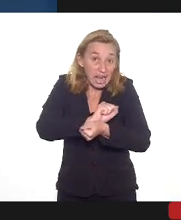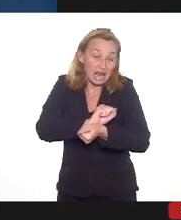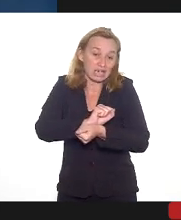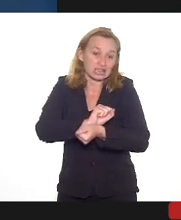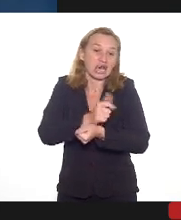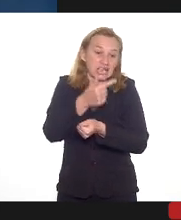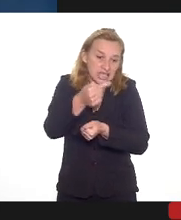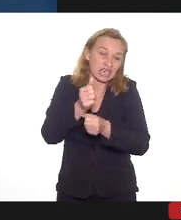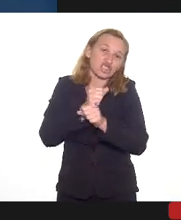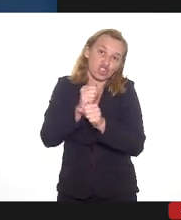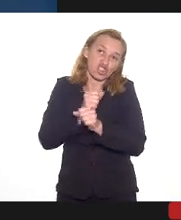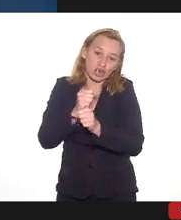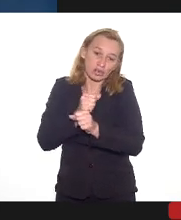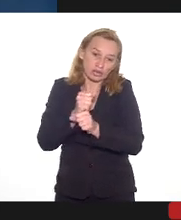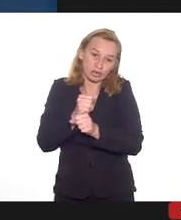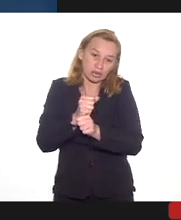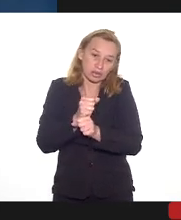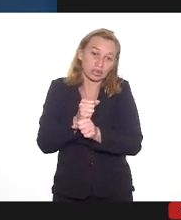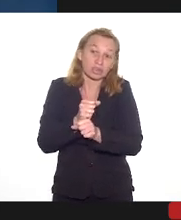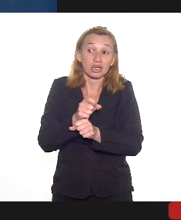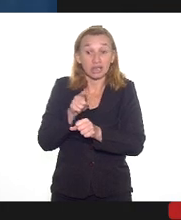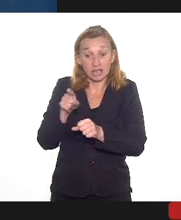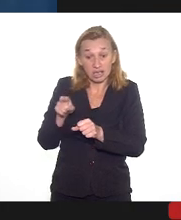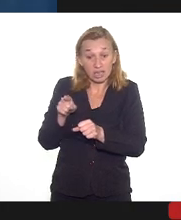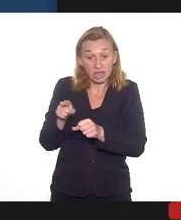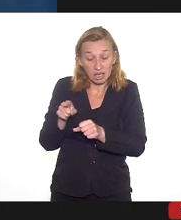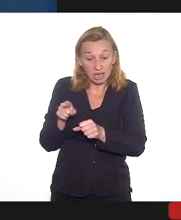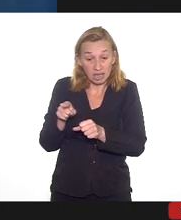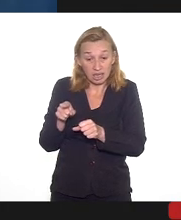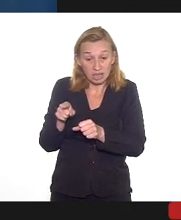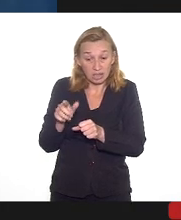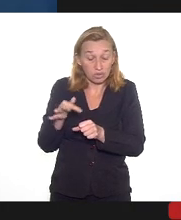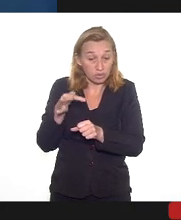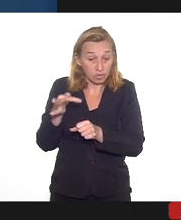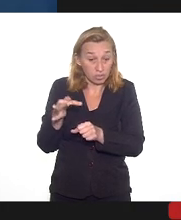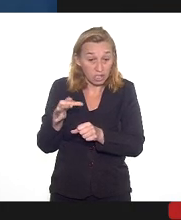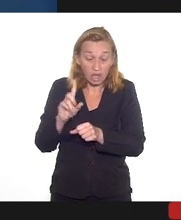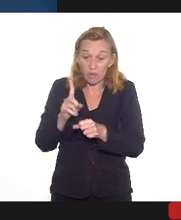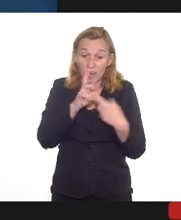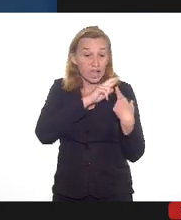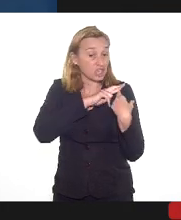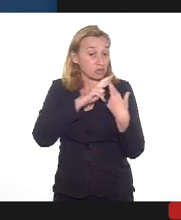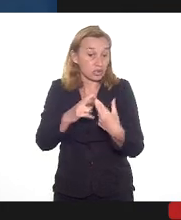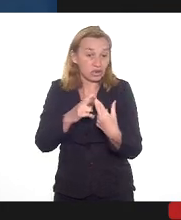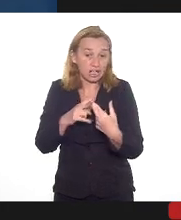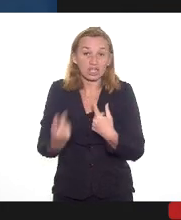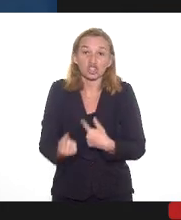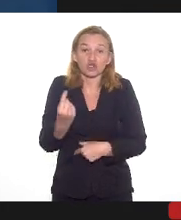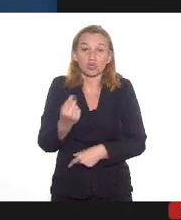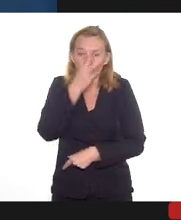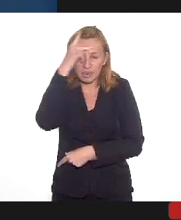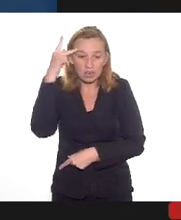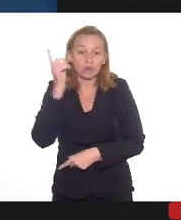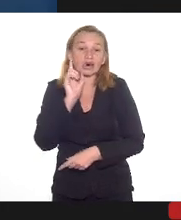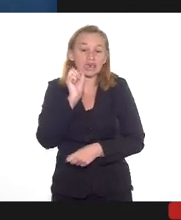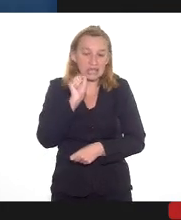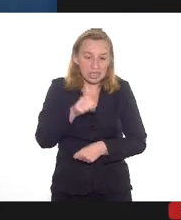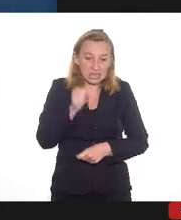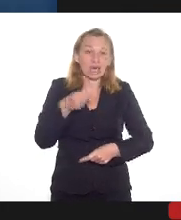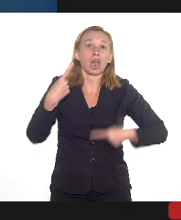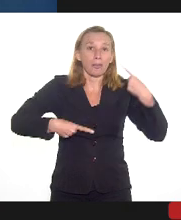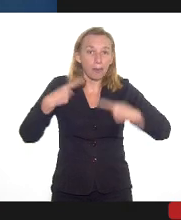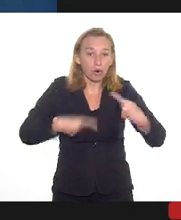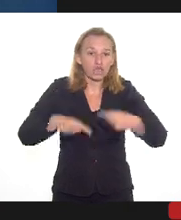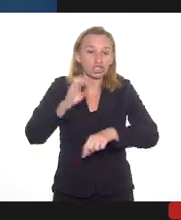há 7 anos, e essa perspectiva não é uma responsabilidade do indivíduo, é uma política do Estado.